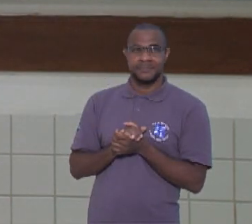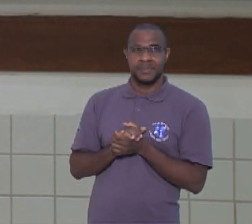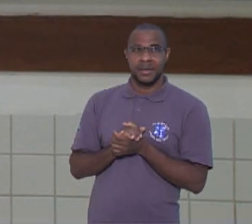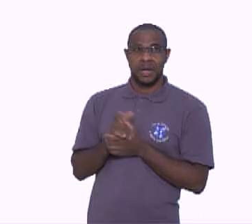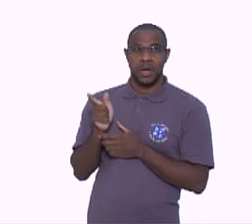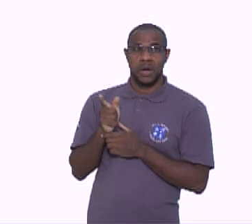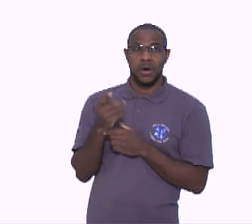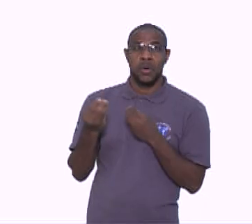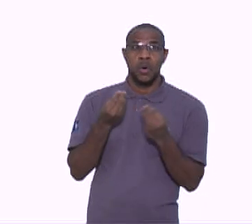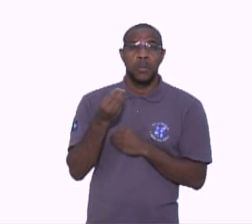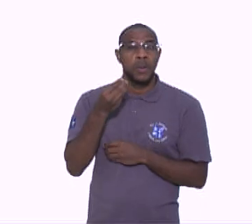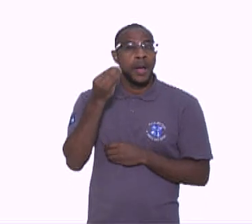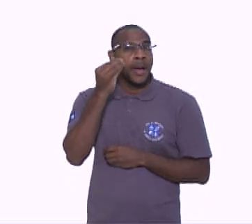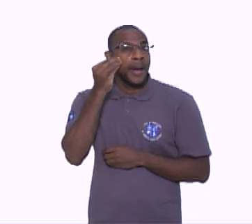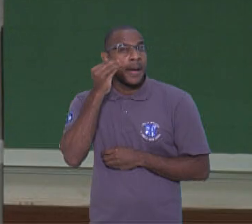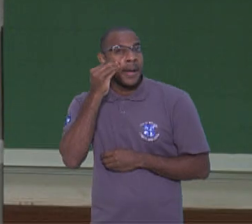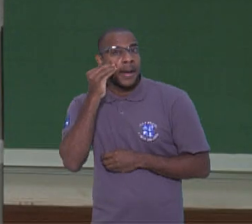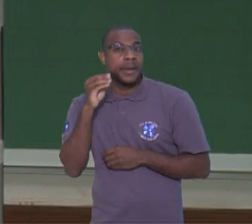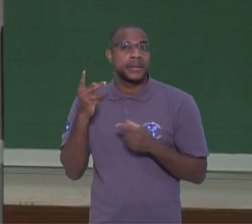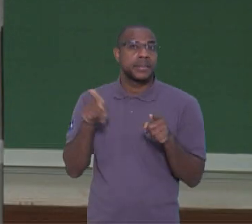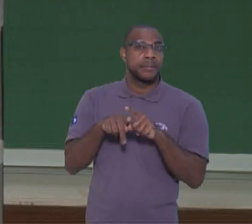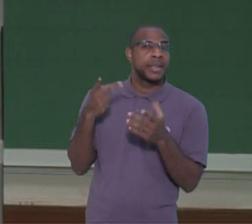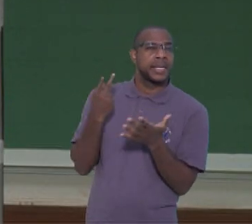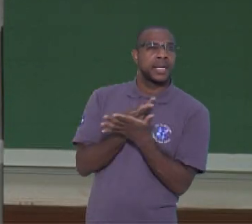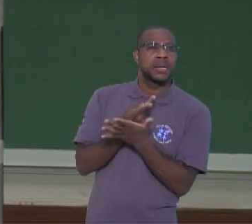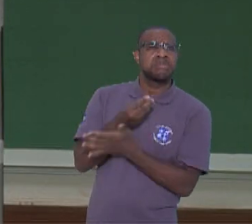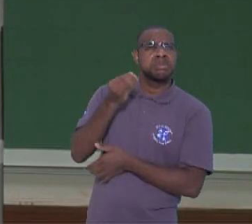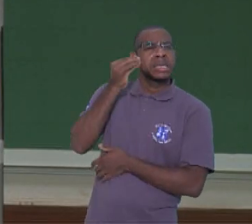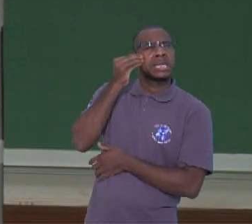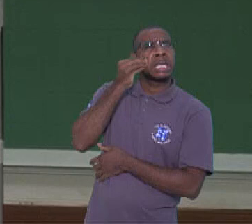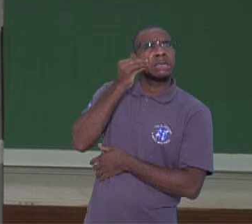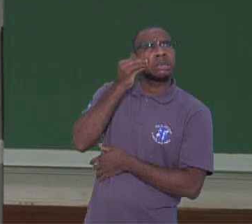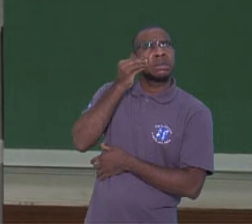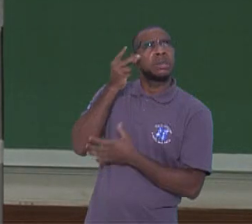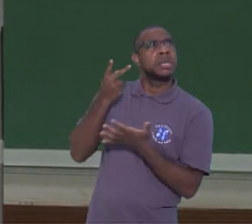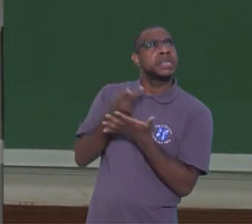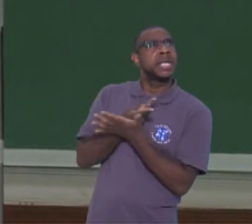Método de tentativa e erro. Tentativa e erro? É.